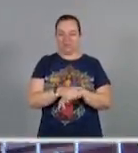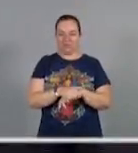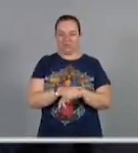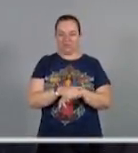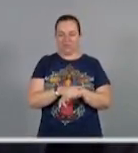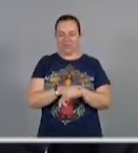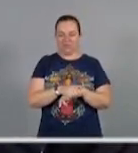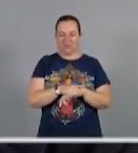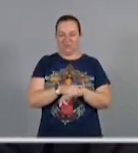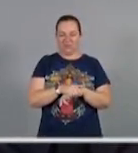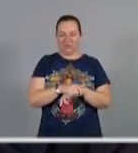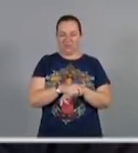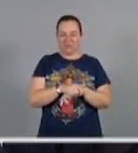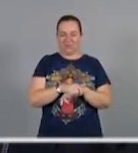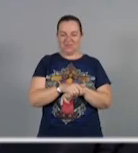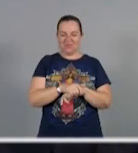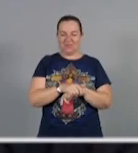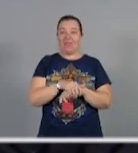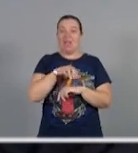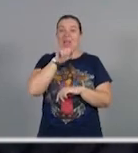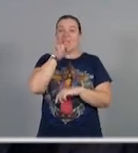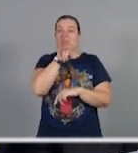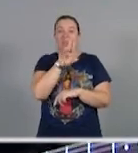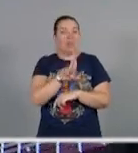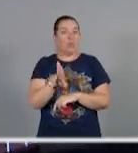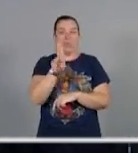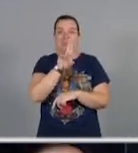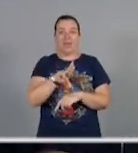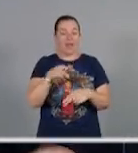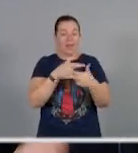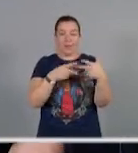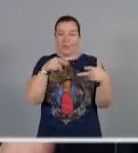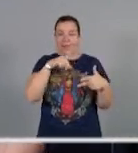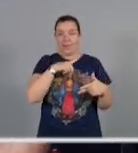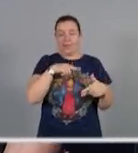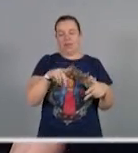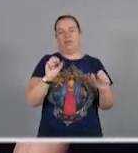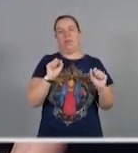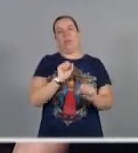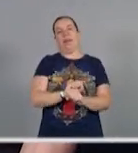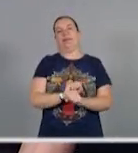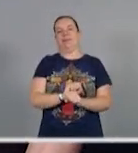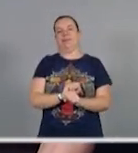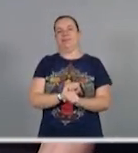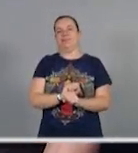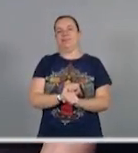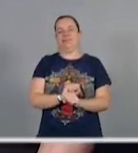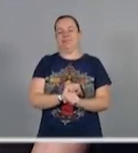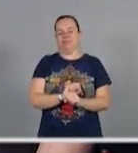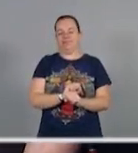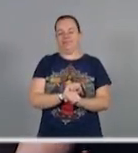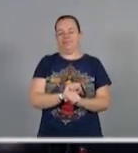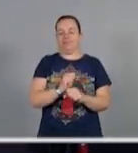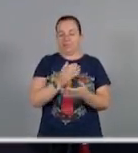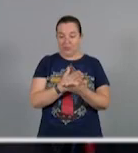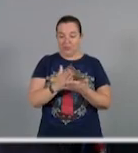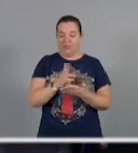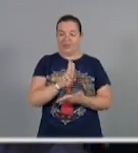Isso. Se você não usar, ela vai ficar aqui. Comece a